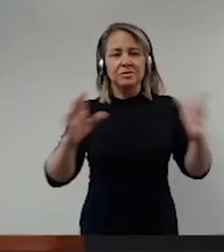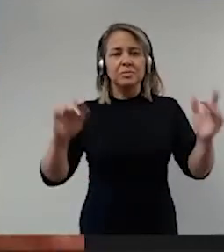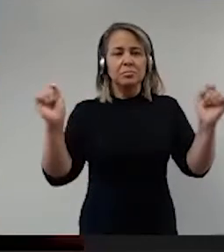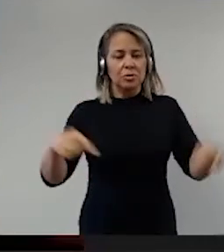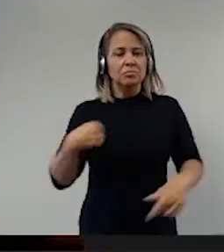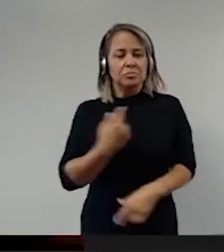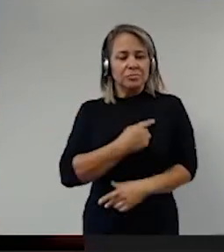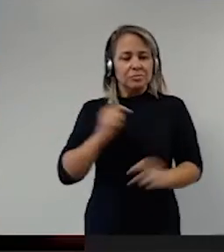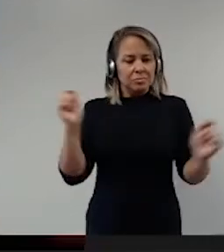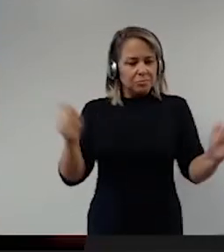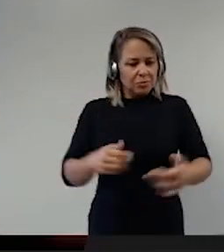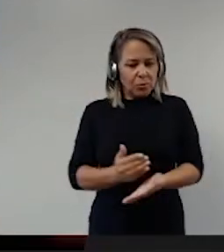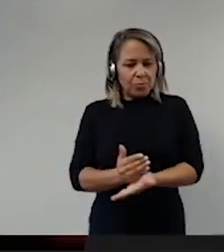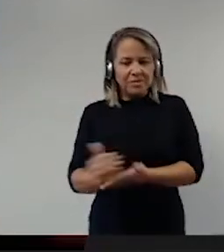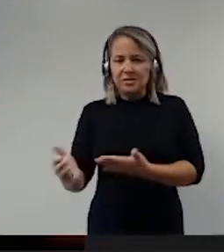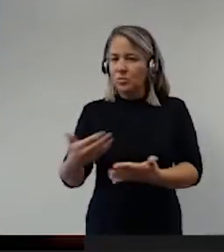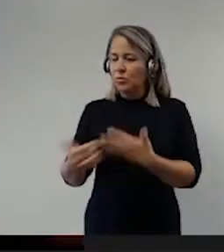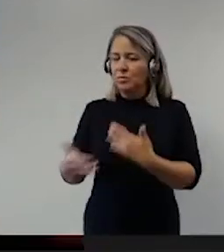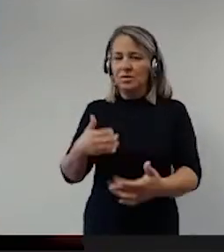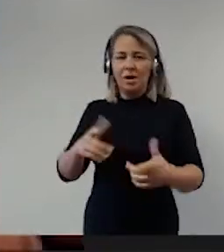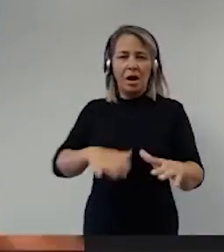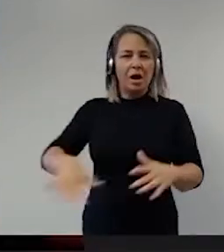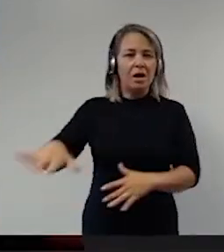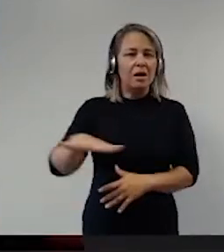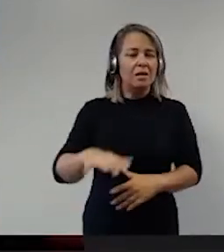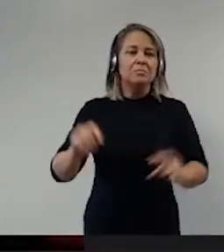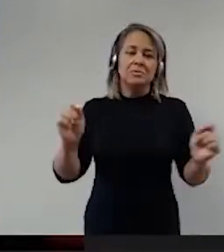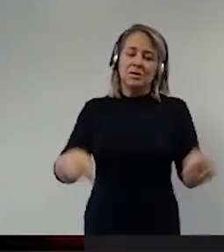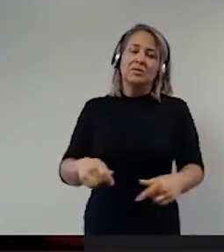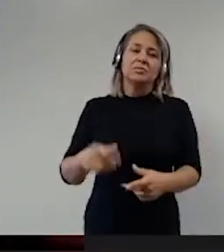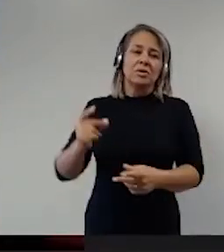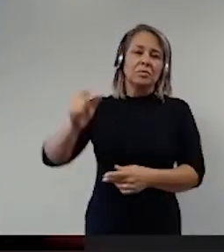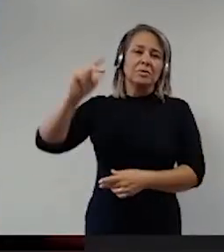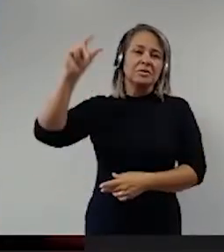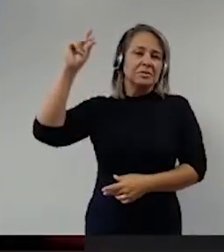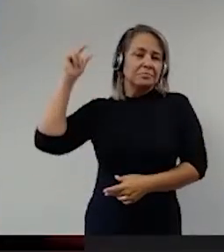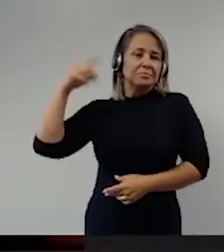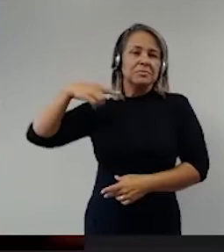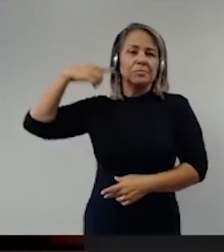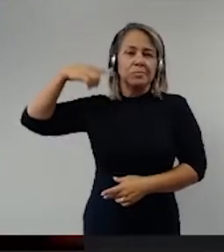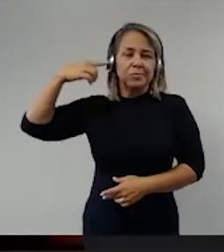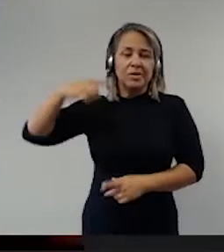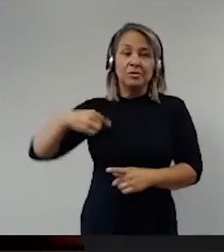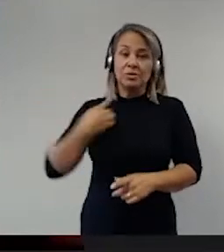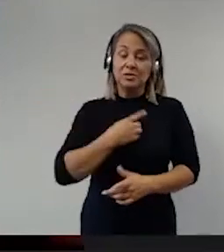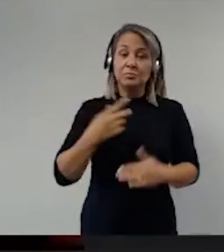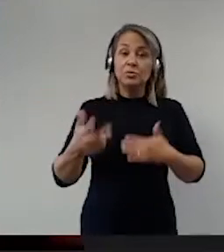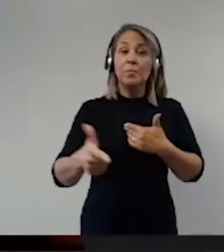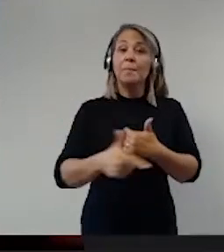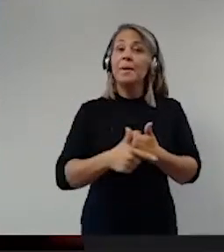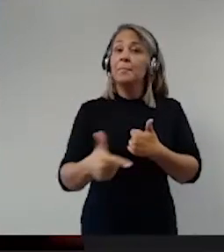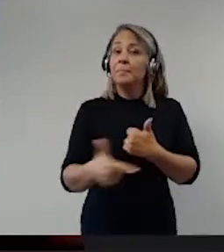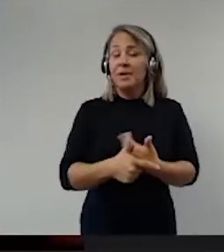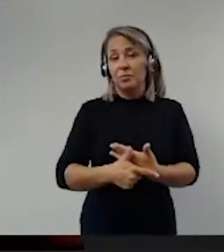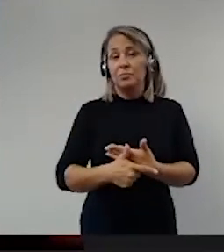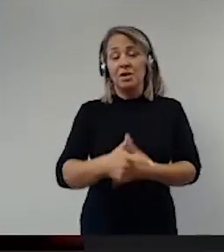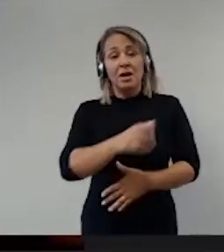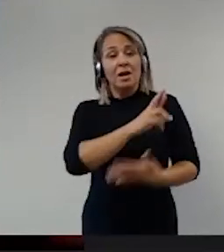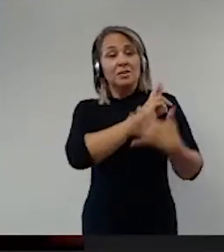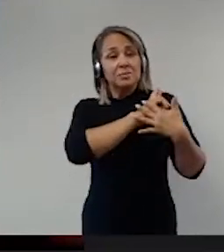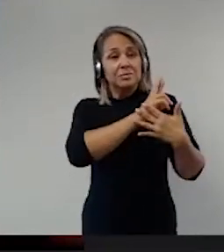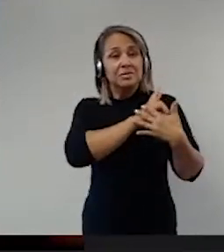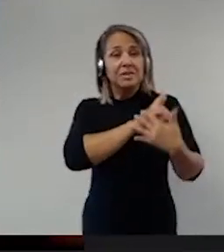um advogado que está começando em qualquer área, seja você que já tem algum tempo da advocacia. Nós temos um papel a cumprir e esse